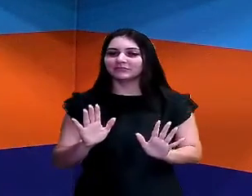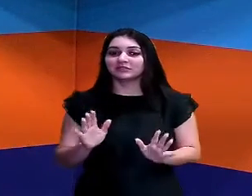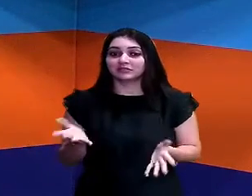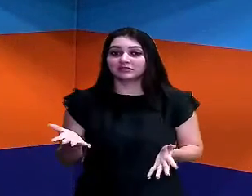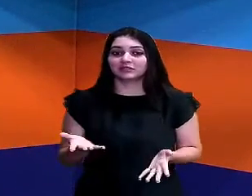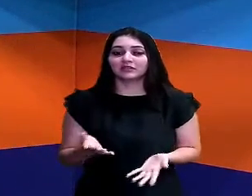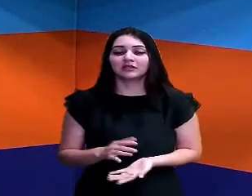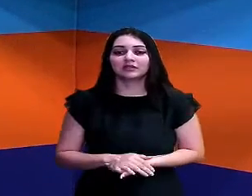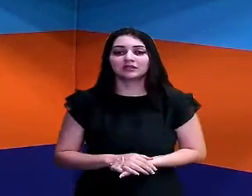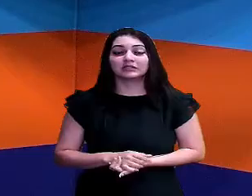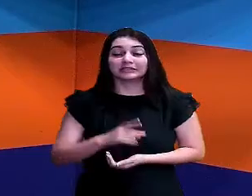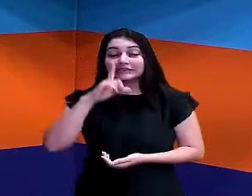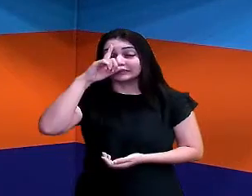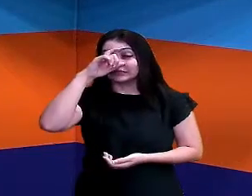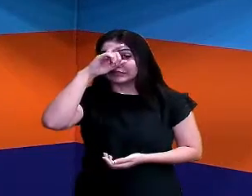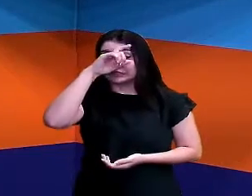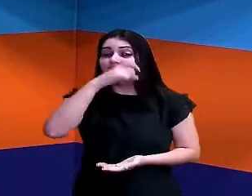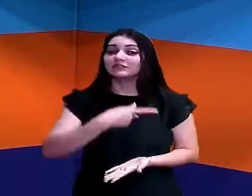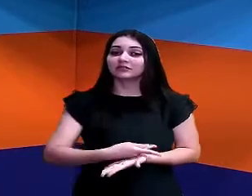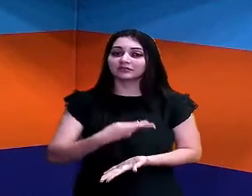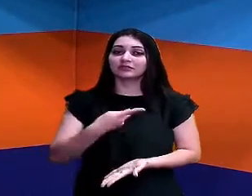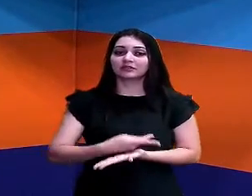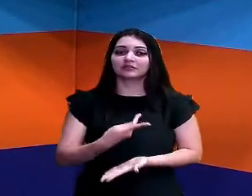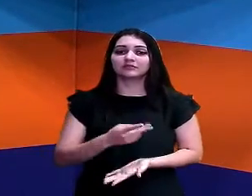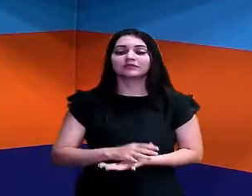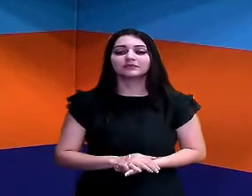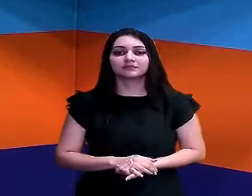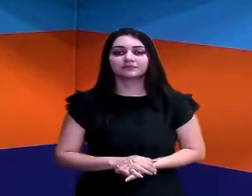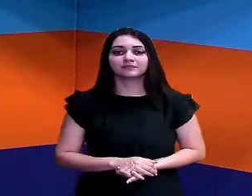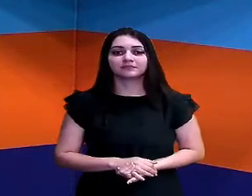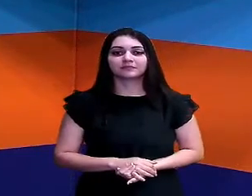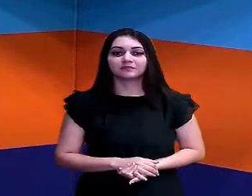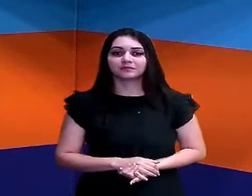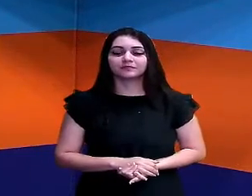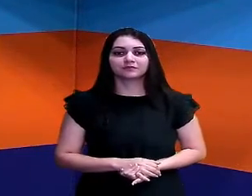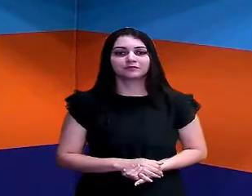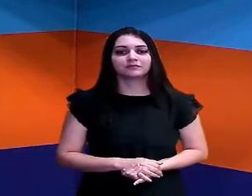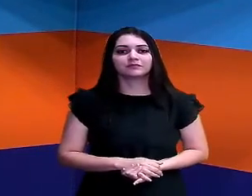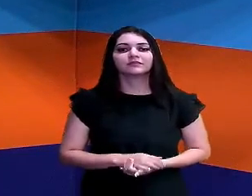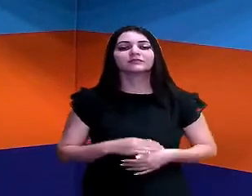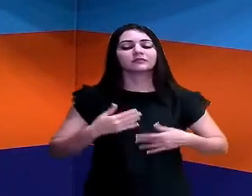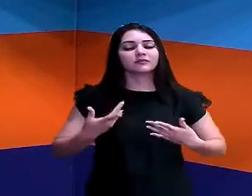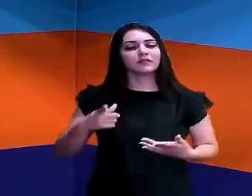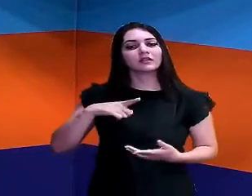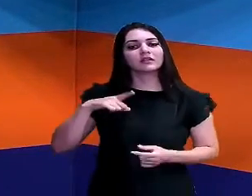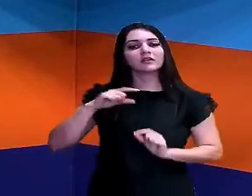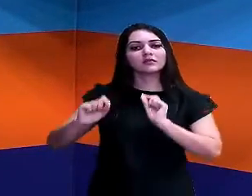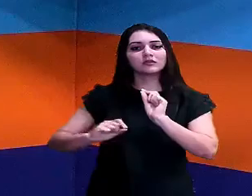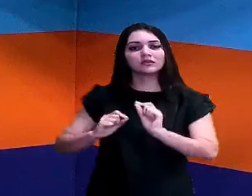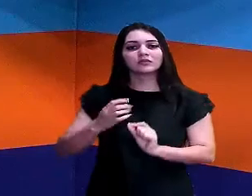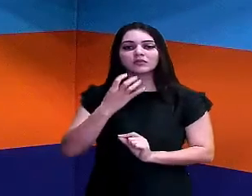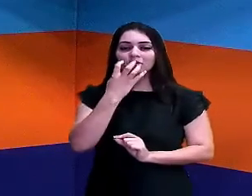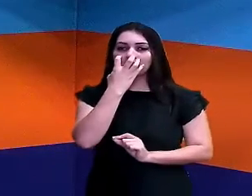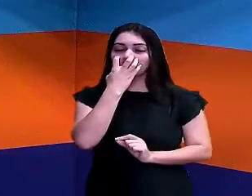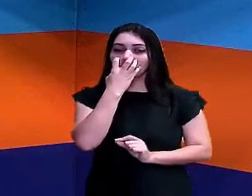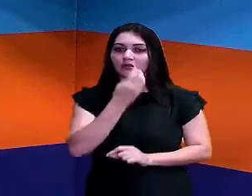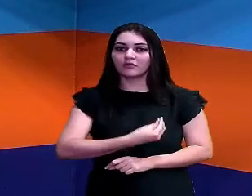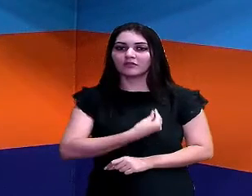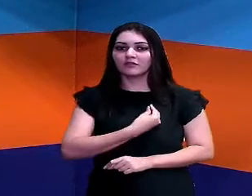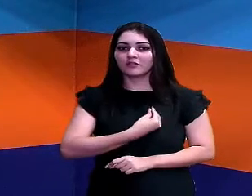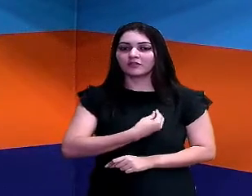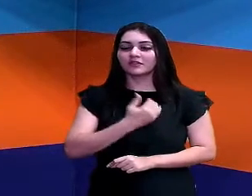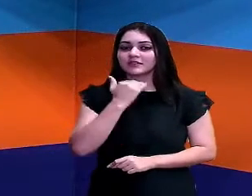que é bem dificilzinho de acontecer. Aí eu tenho um cachorro viver